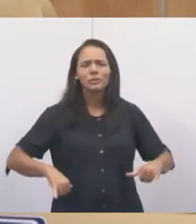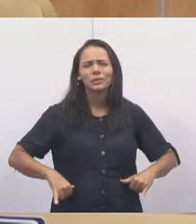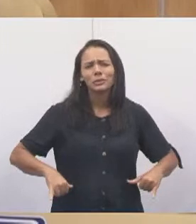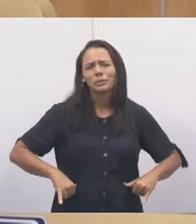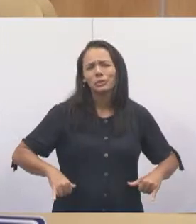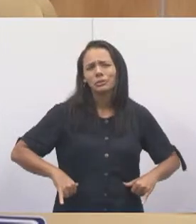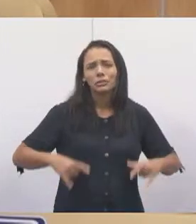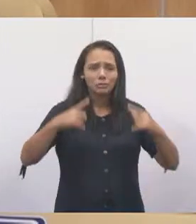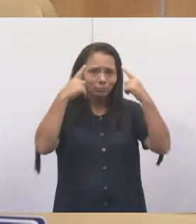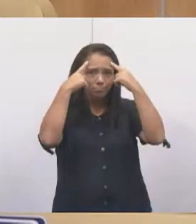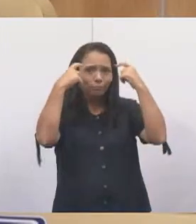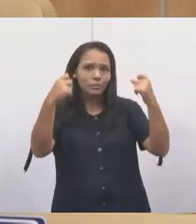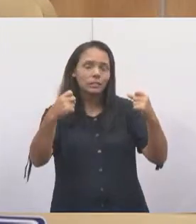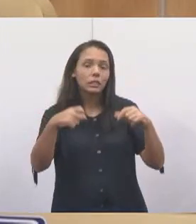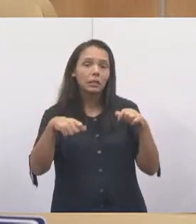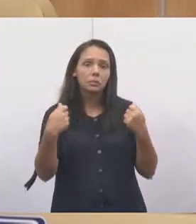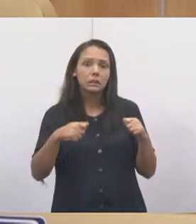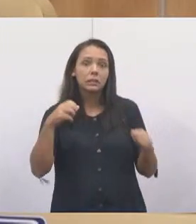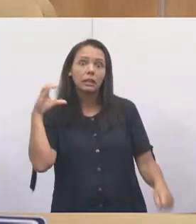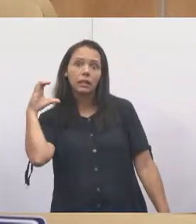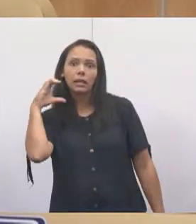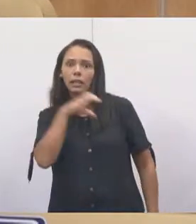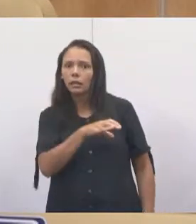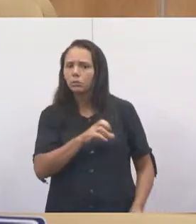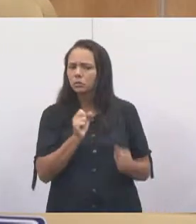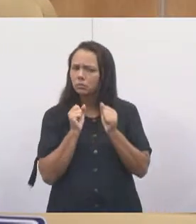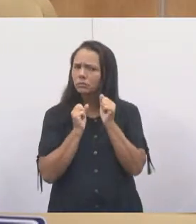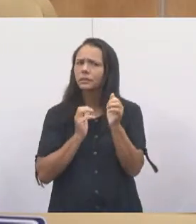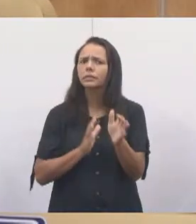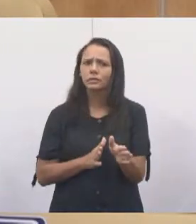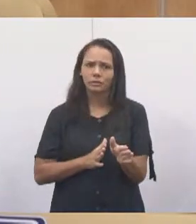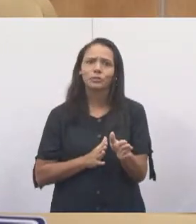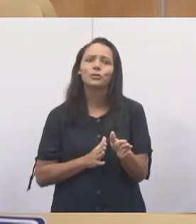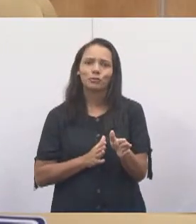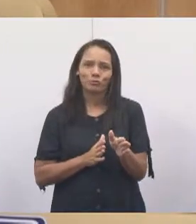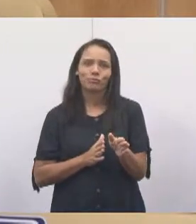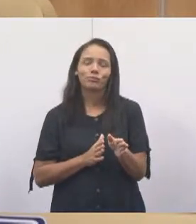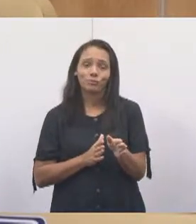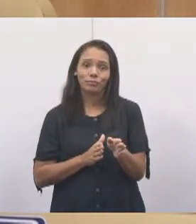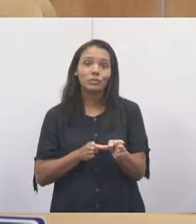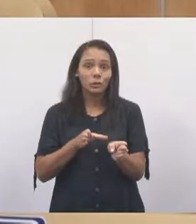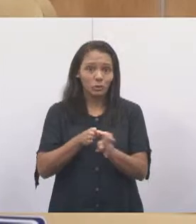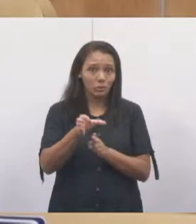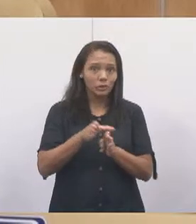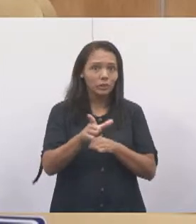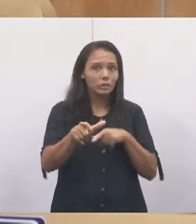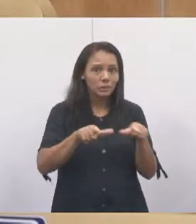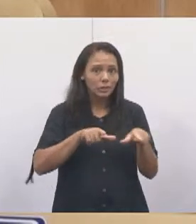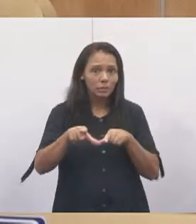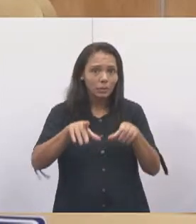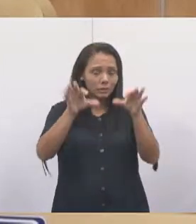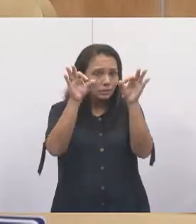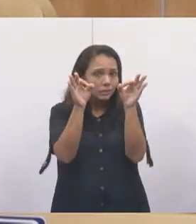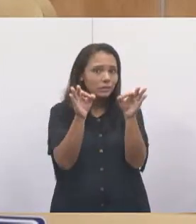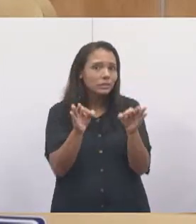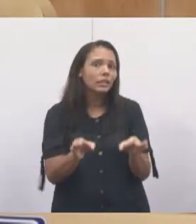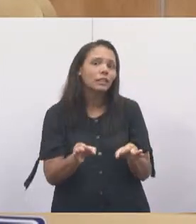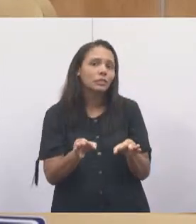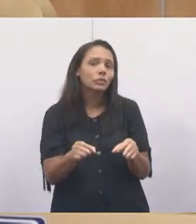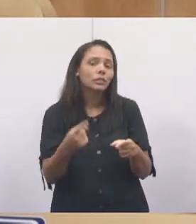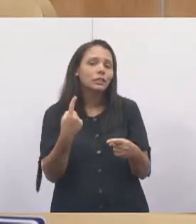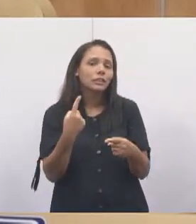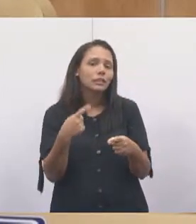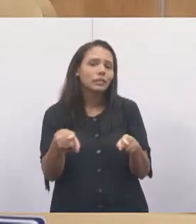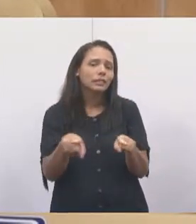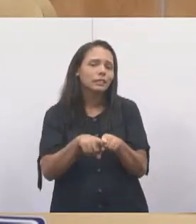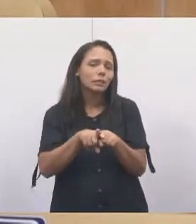acabam fazendo o trabalho que é inerente às atividades deles de conselheiros, mas também dão